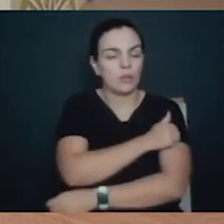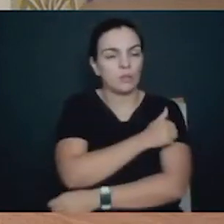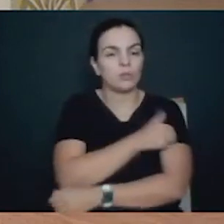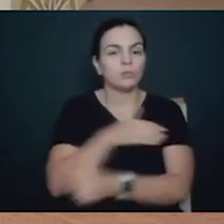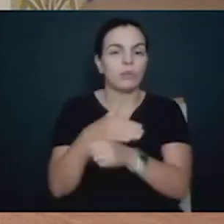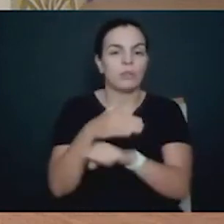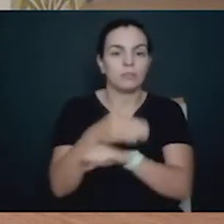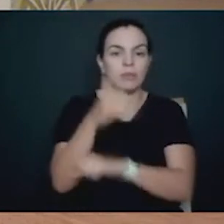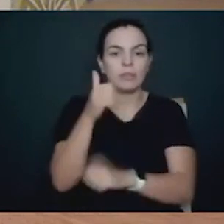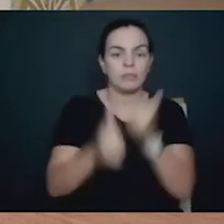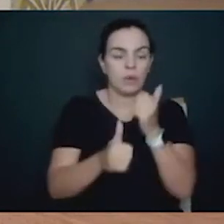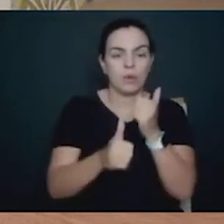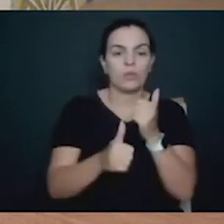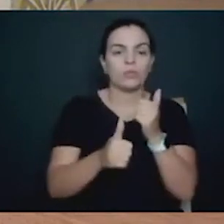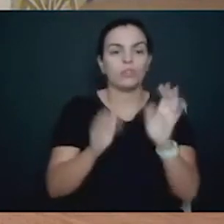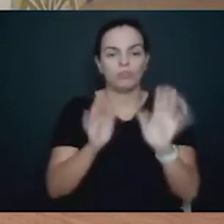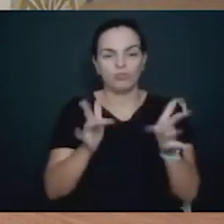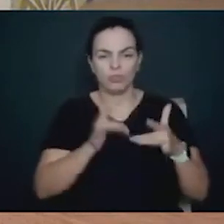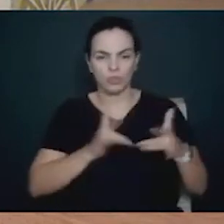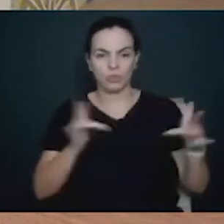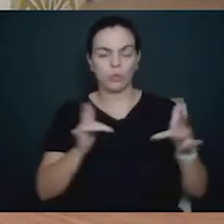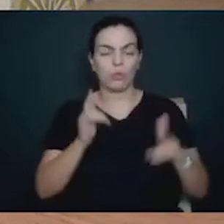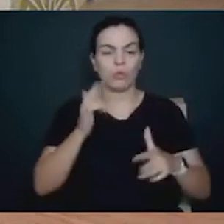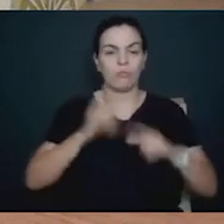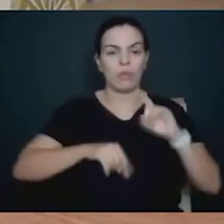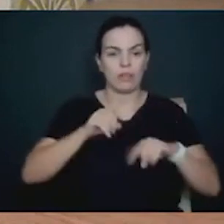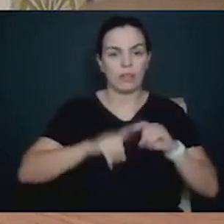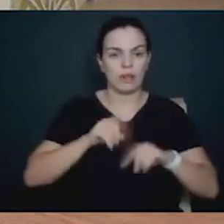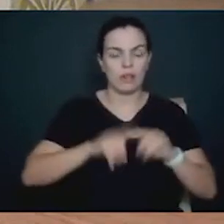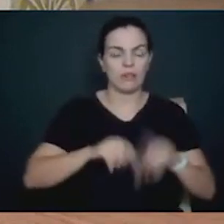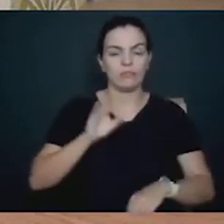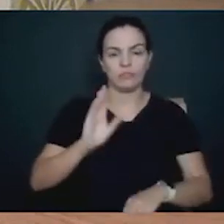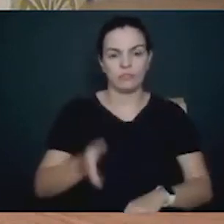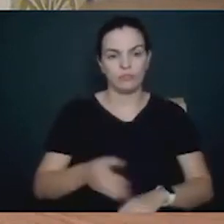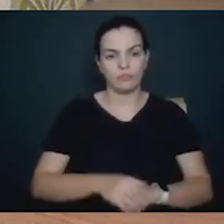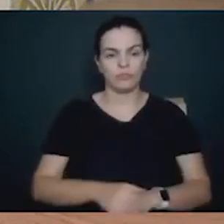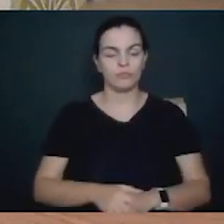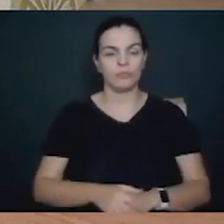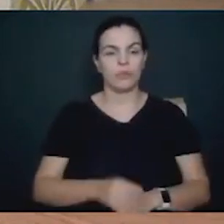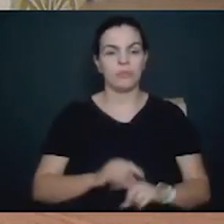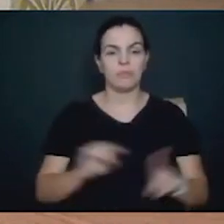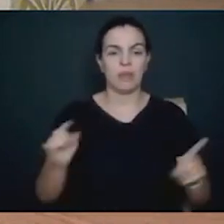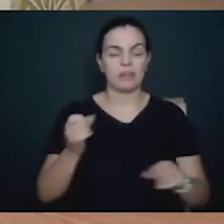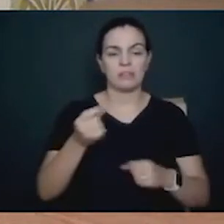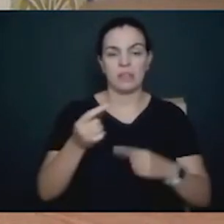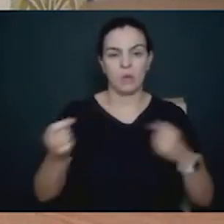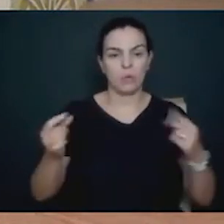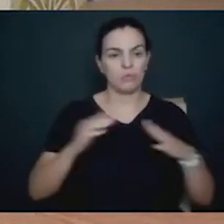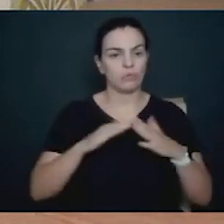esportivos a diversas entidades. Porém, algumas não se habilitam a esses programas, algumas não são escolas, são